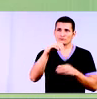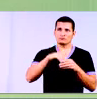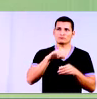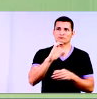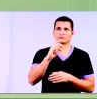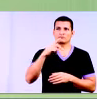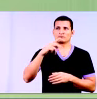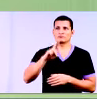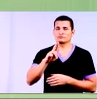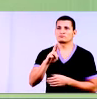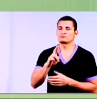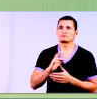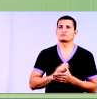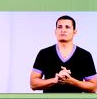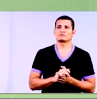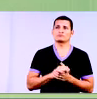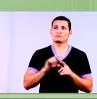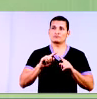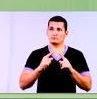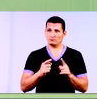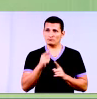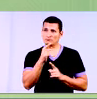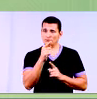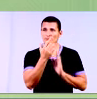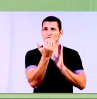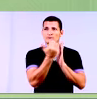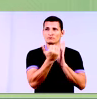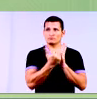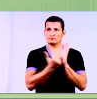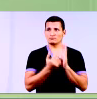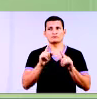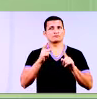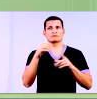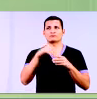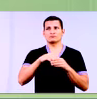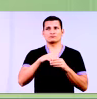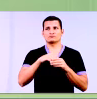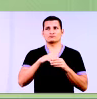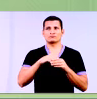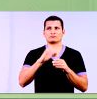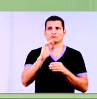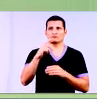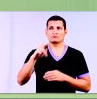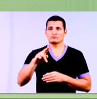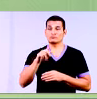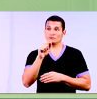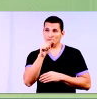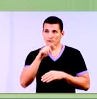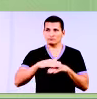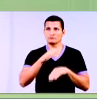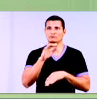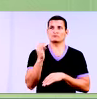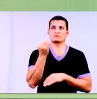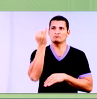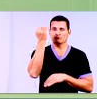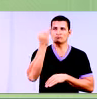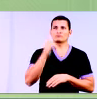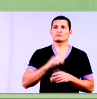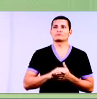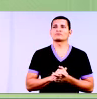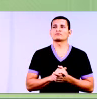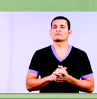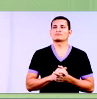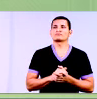processador. Só que essas instruções, elas não estão dentro do processador. Ele é o componente mais importante